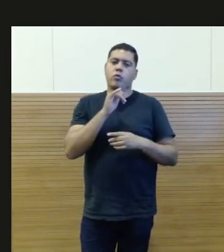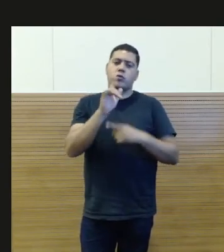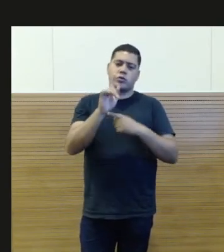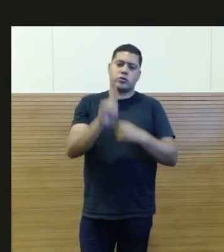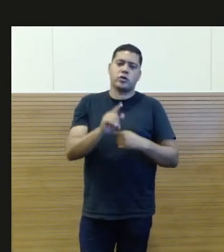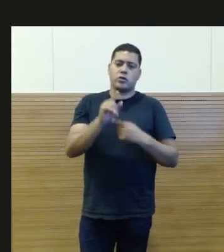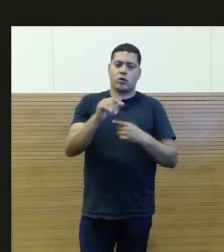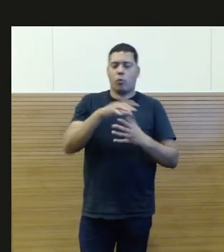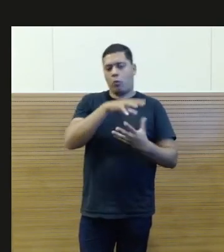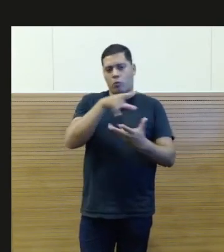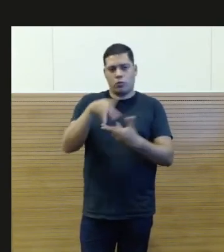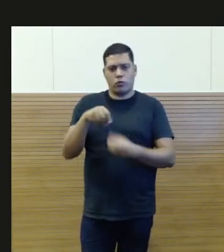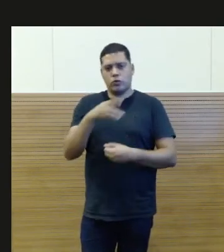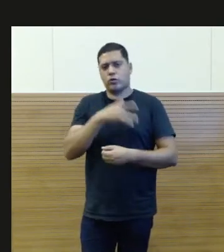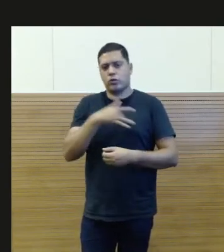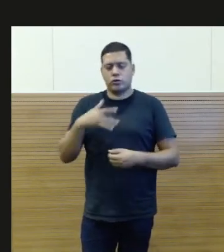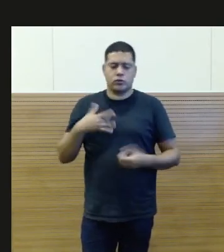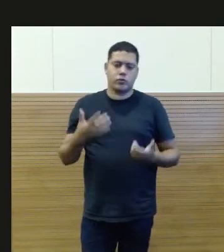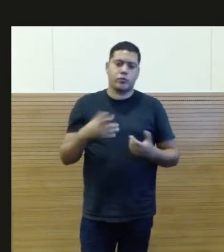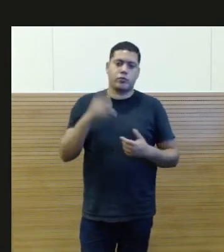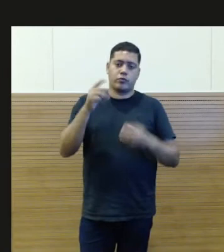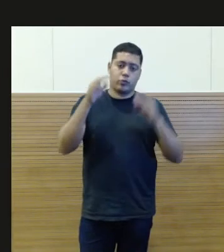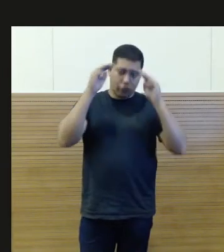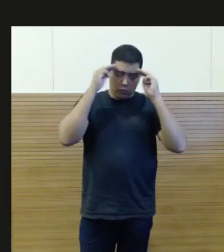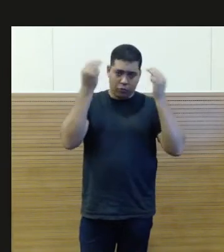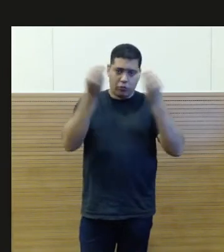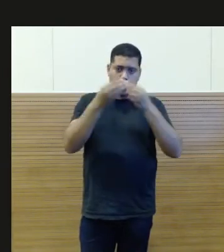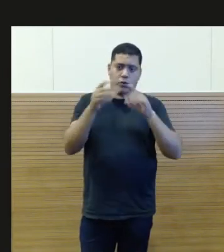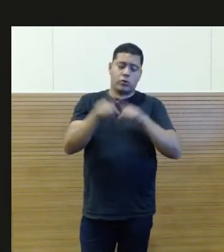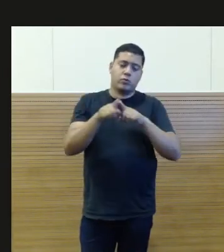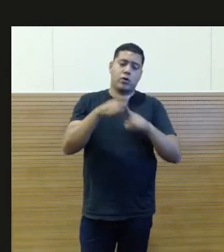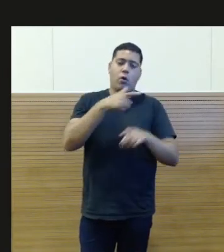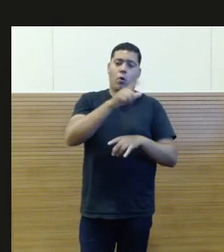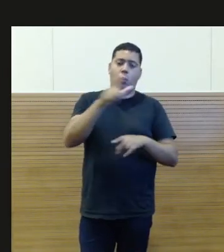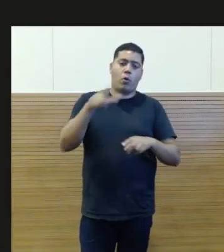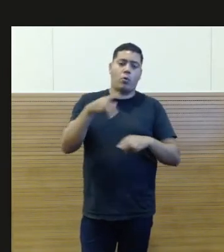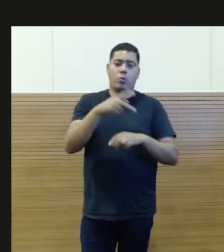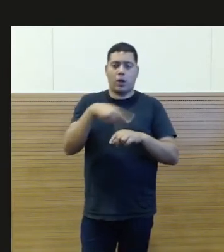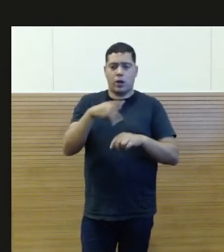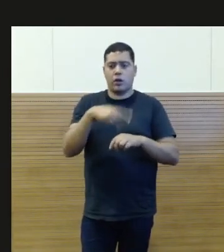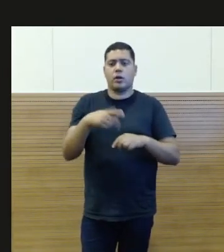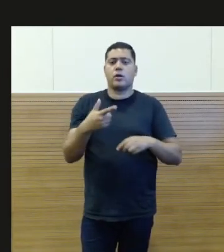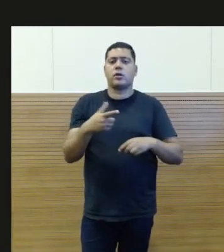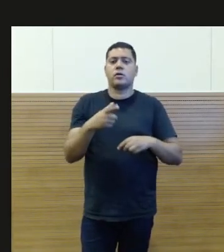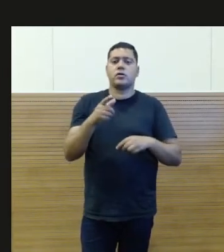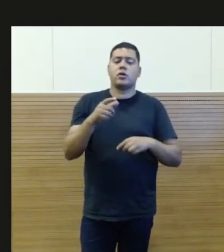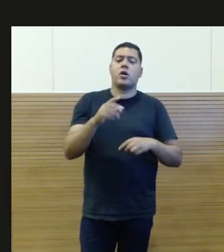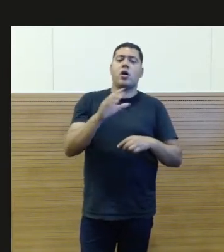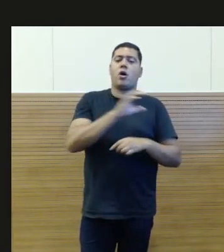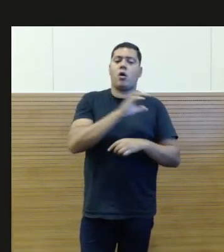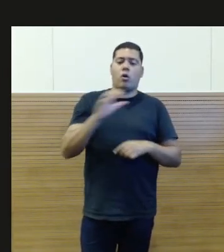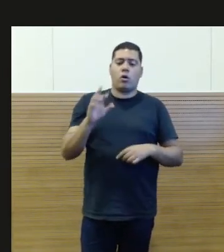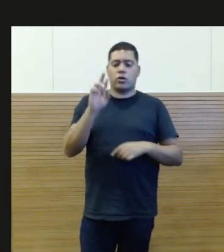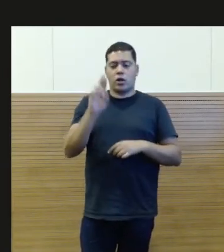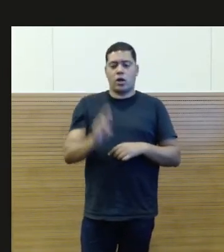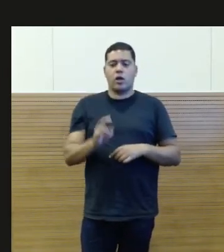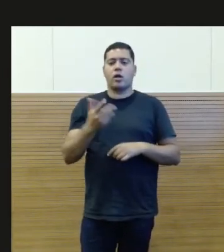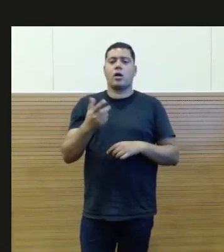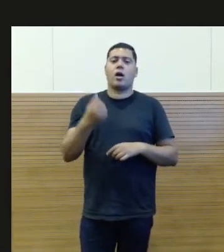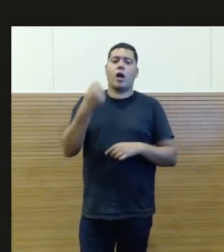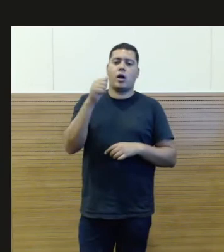Mundial da Saúde. Bom, o México, outros países agora em um processo, Costa Rica,